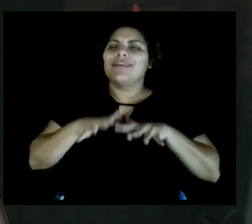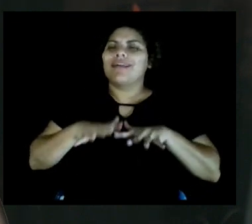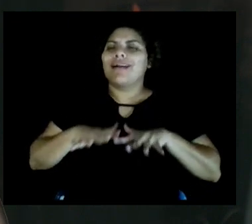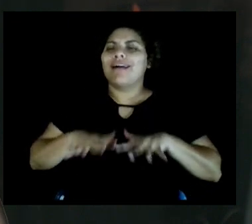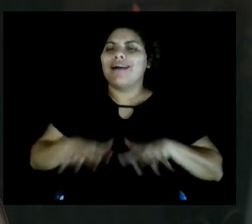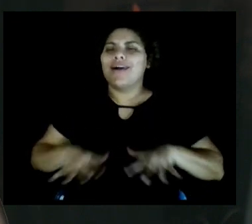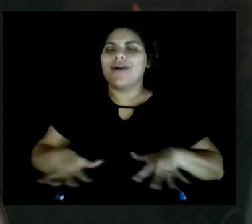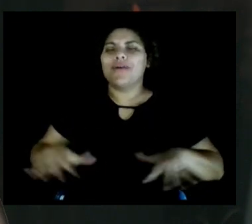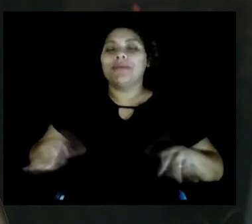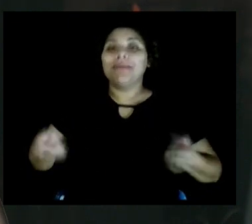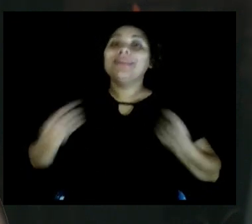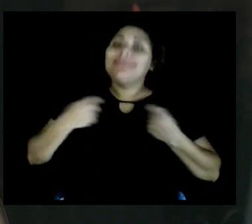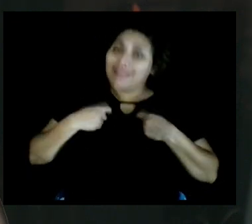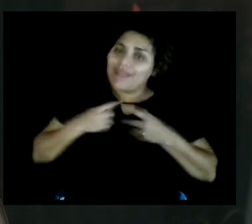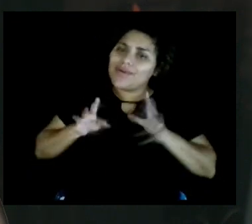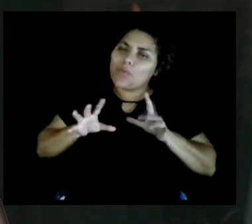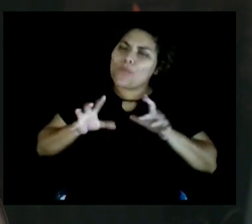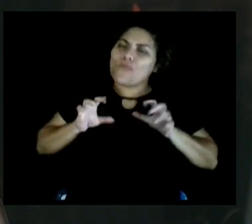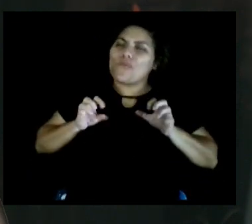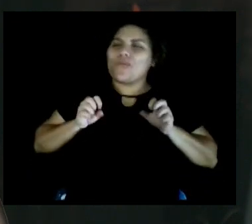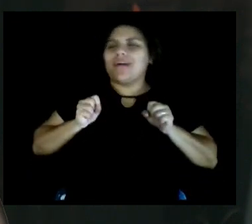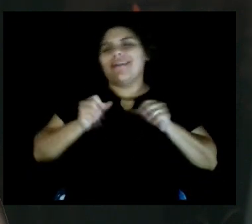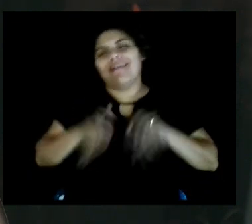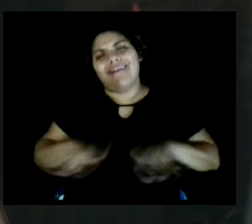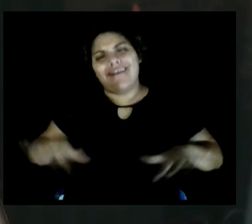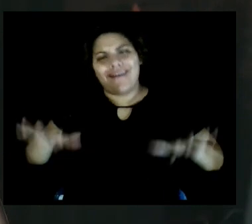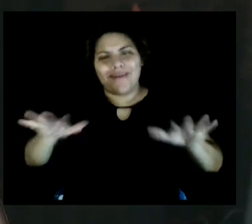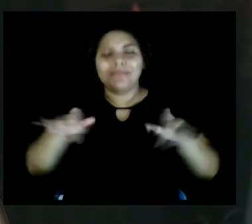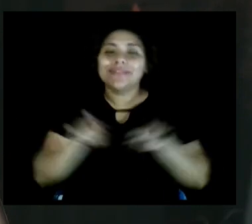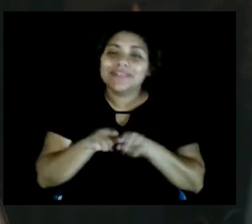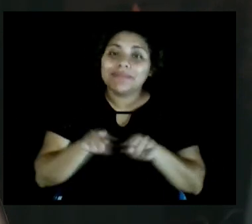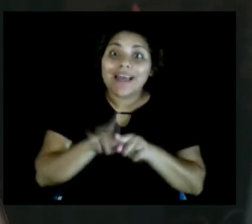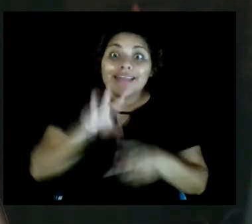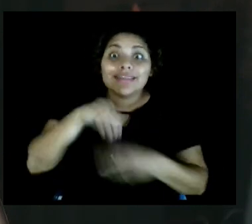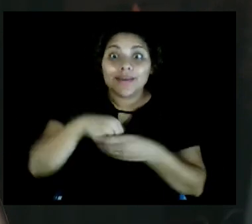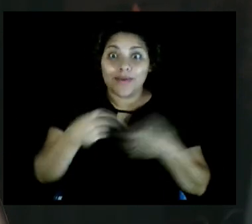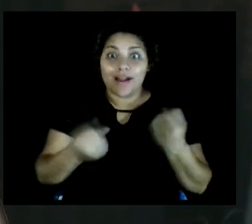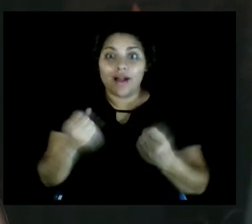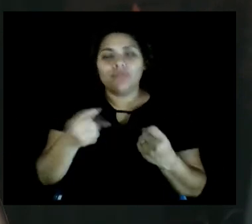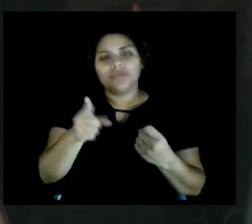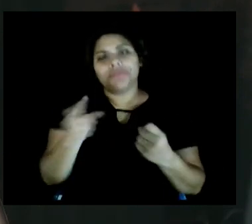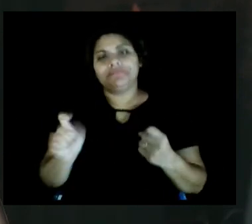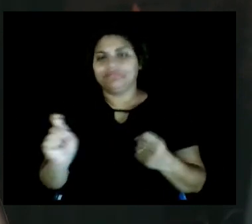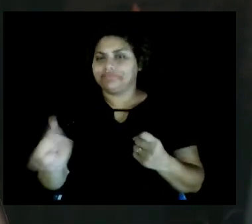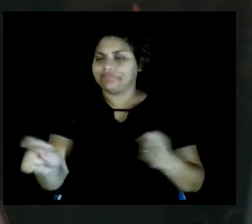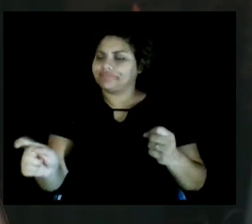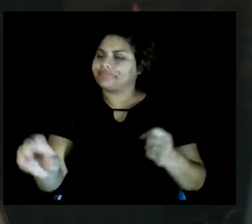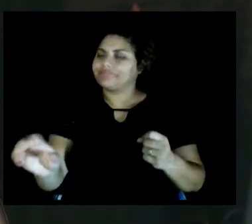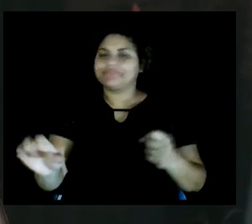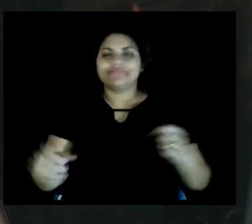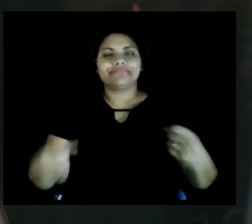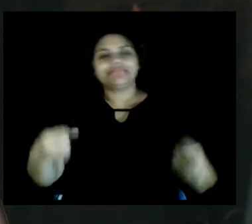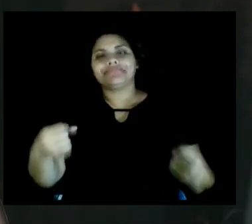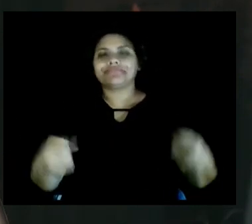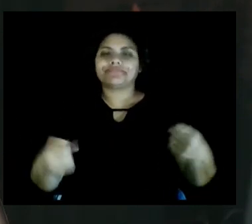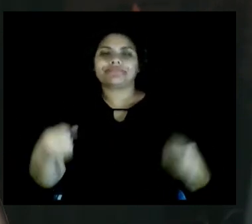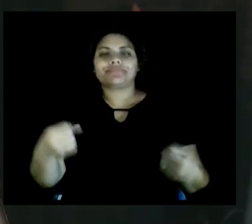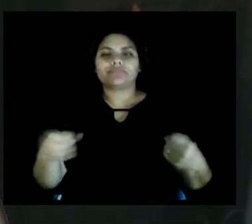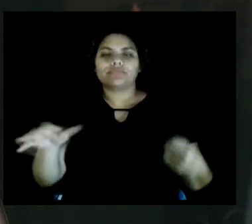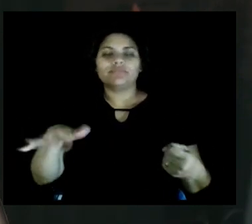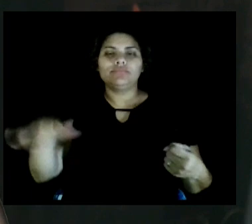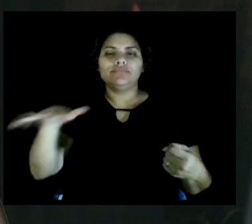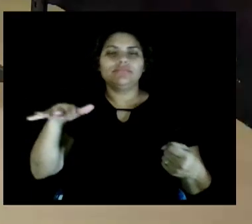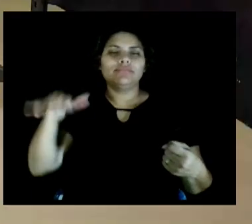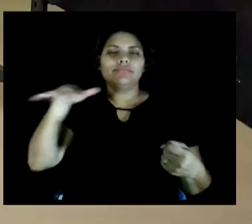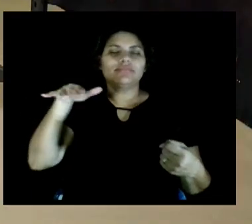que quando você, até dentro do carro, você está hoje andando, Raquel, e ouve uma música dessa, qual o sentimento